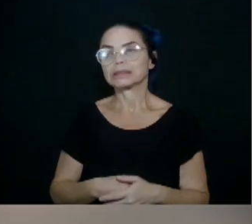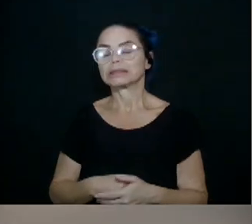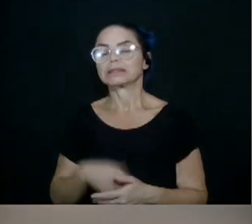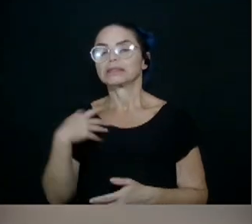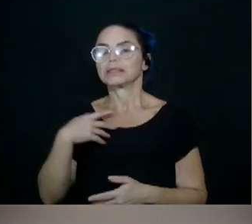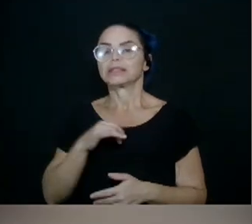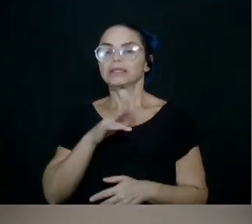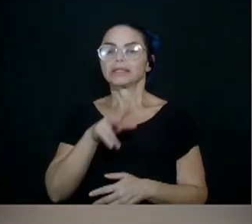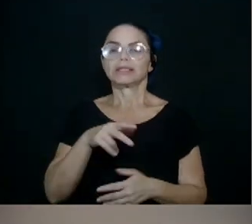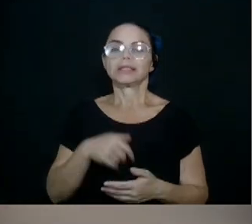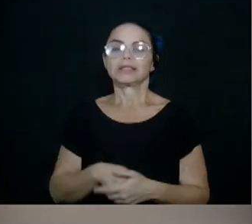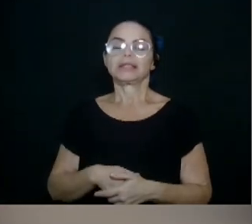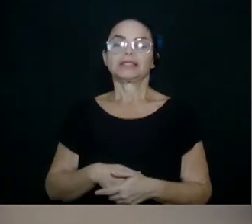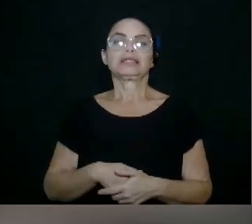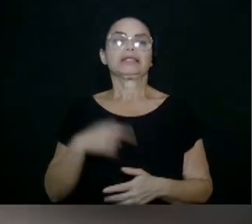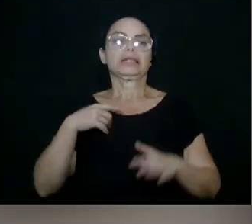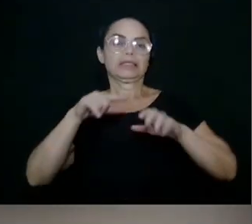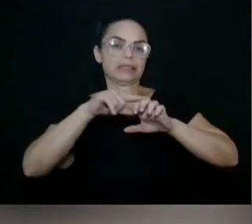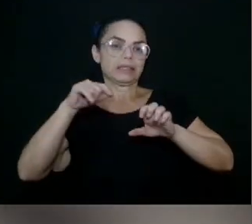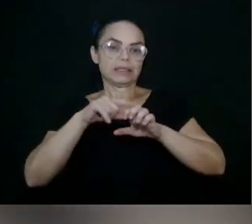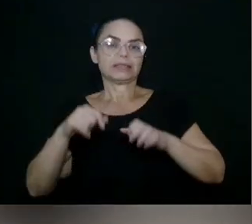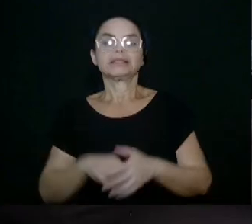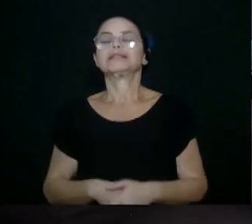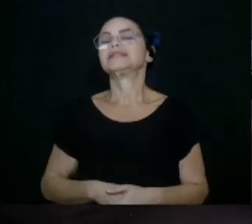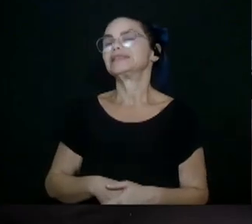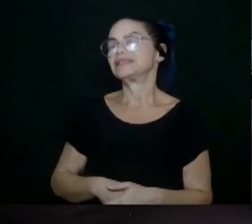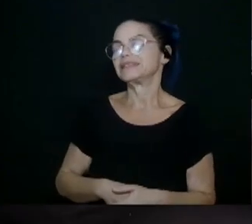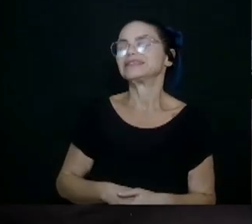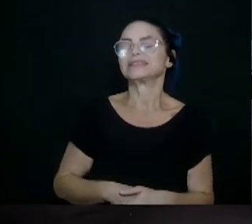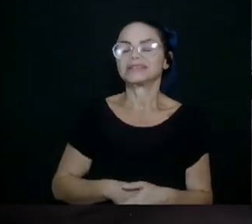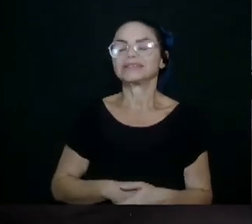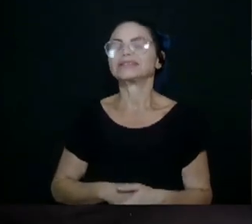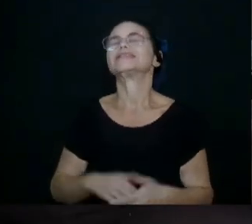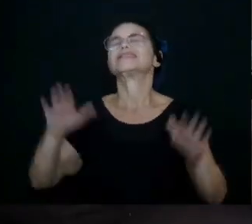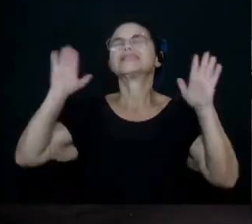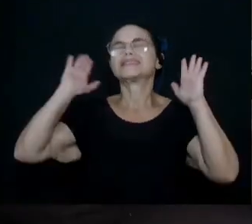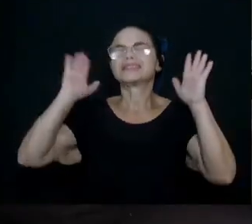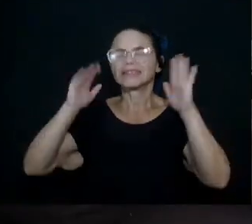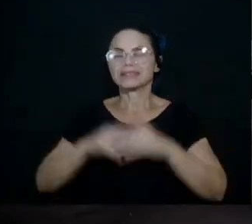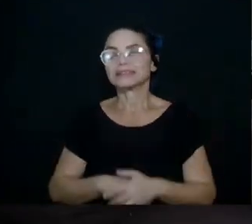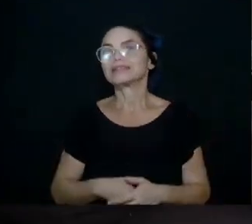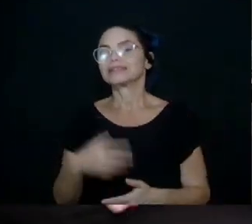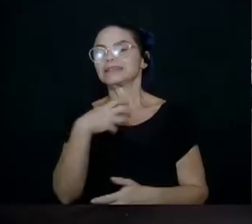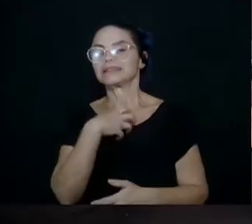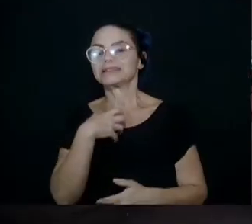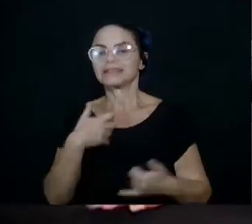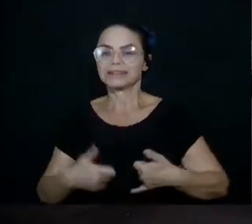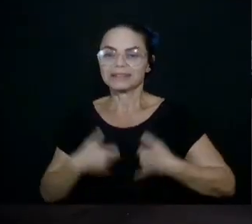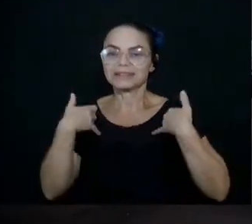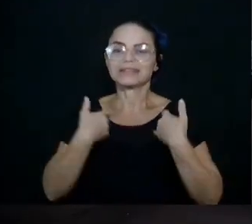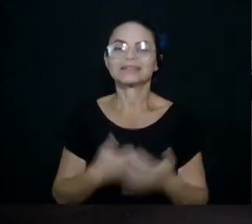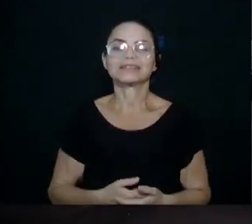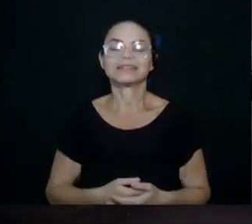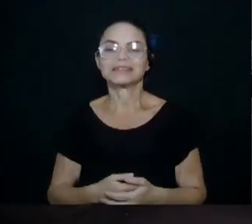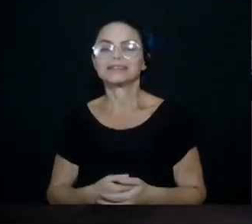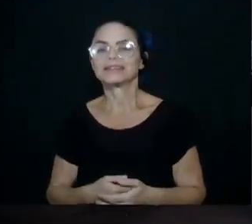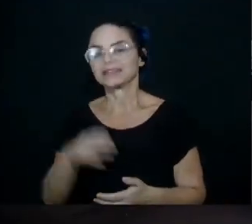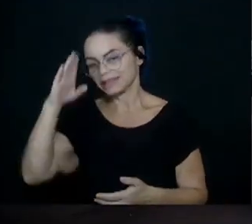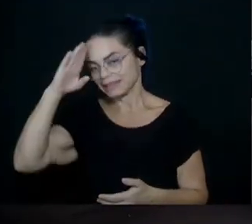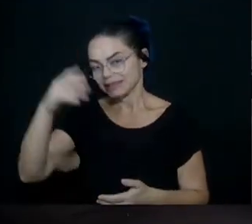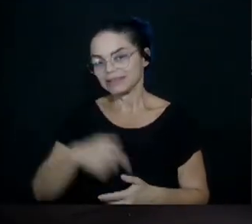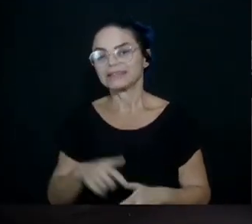em empreender. O que ela te fala? Ela, graças a Deus, creio que ela sente muito orgulho, né, de ver principalmente essa